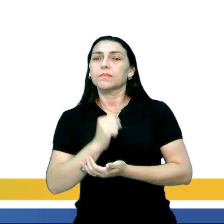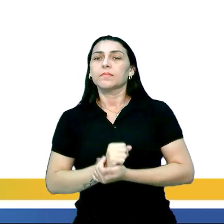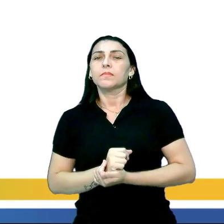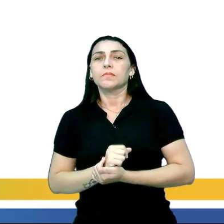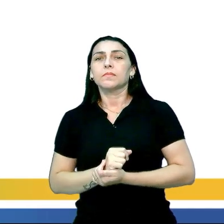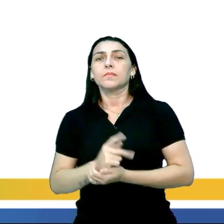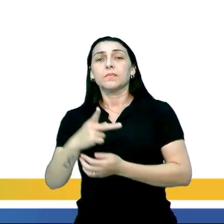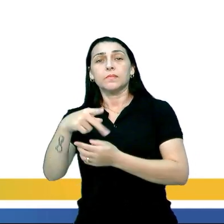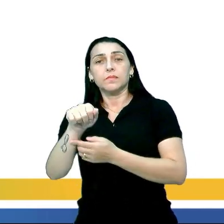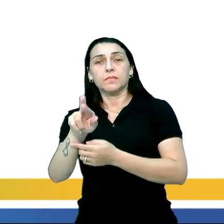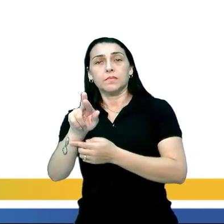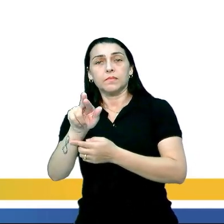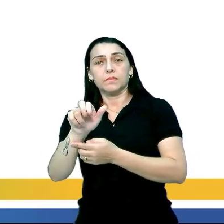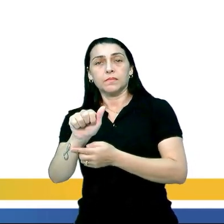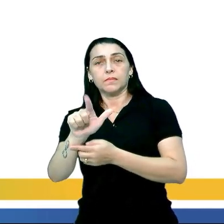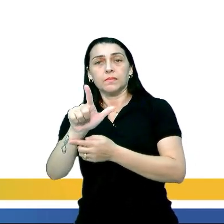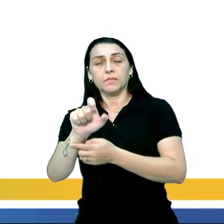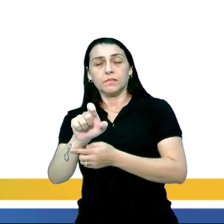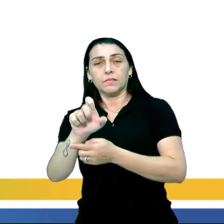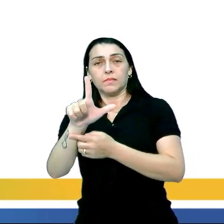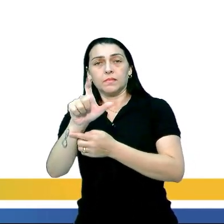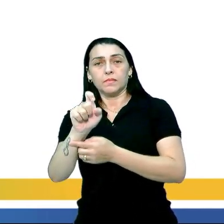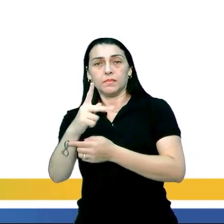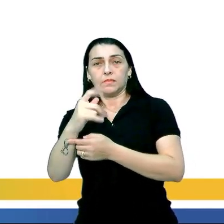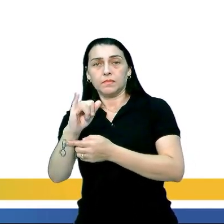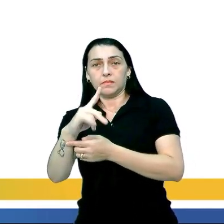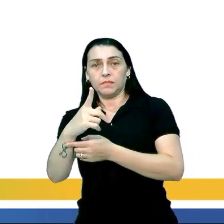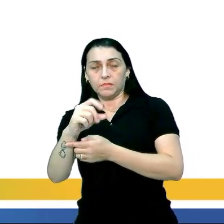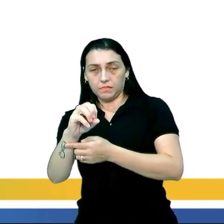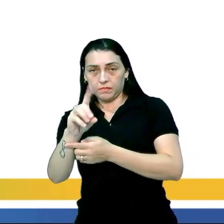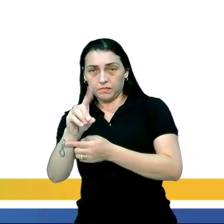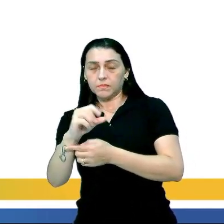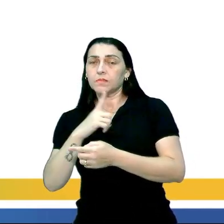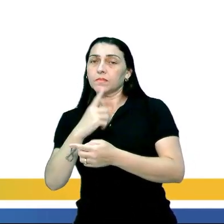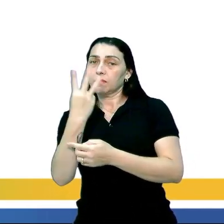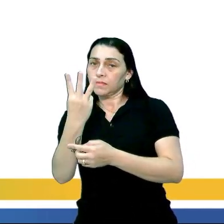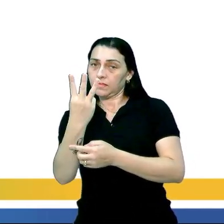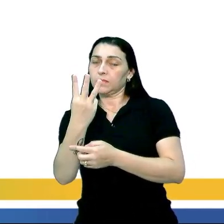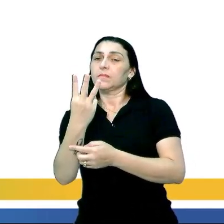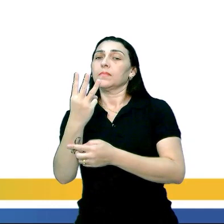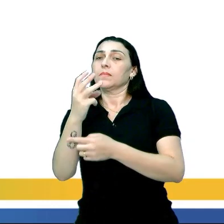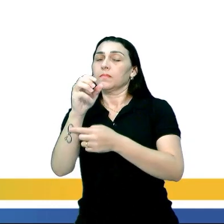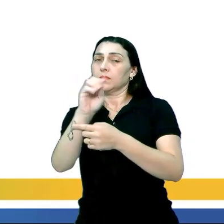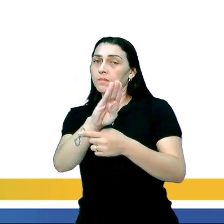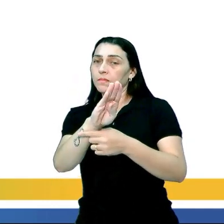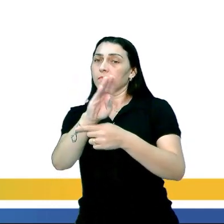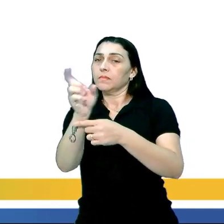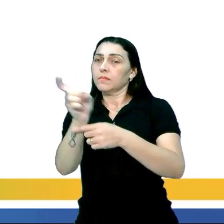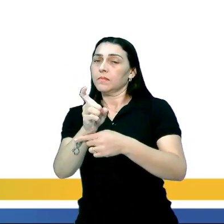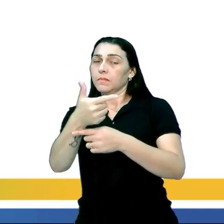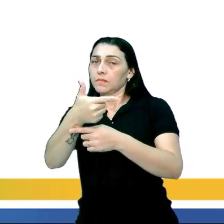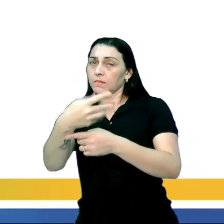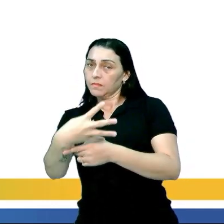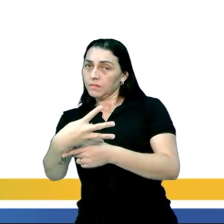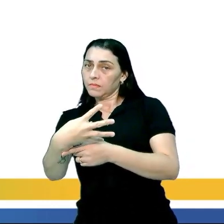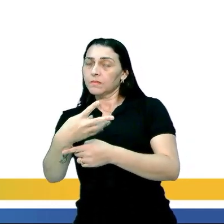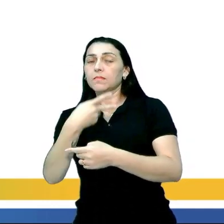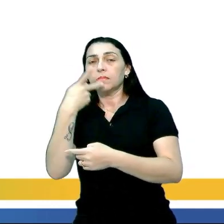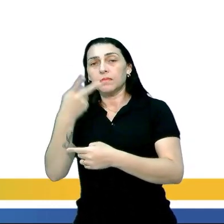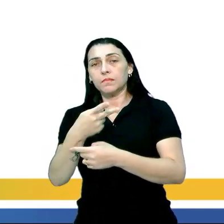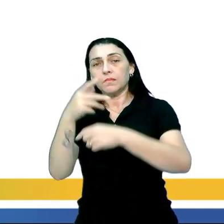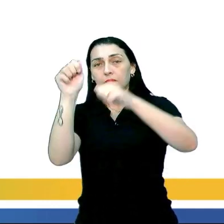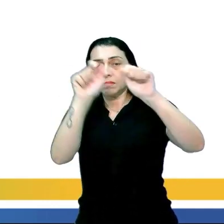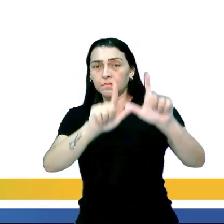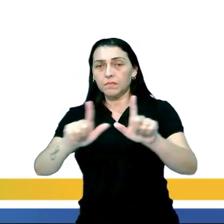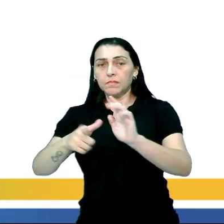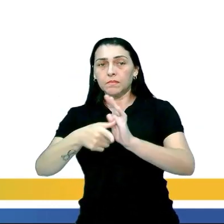O paralelepípedo retângulo possui 3 dimensões. Essas dimensões são dadas por B, por X e por 24, como eu falei no